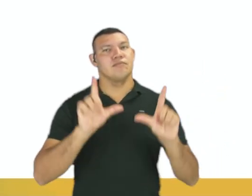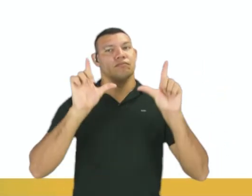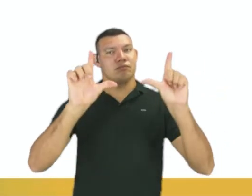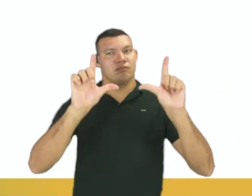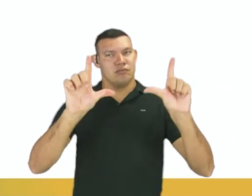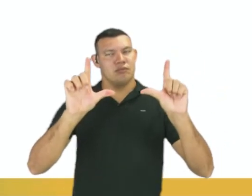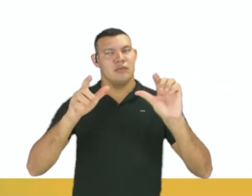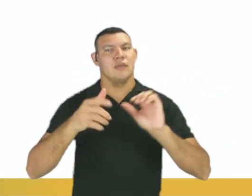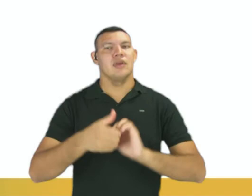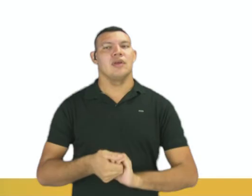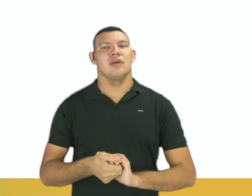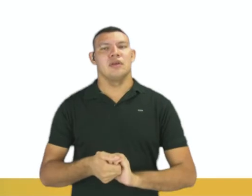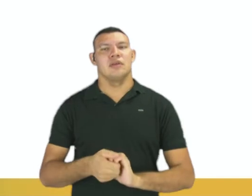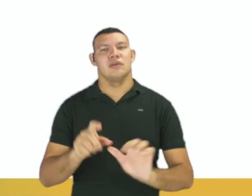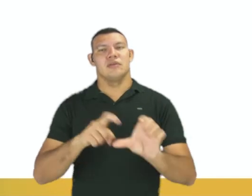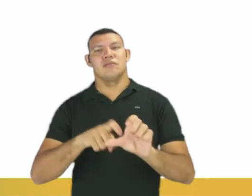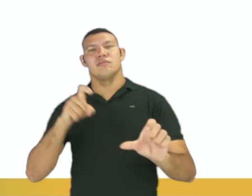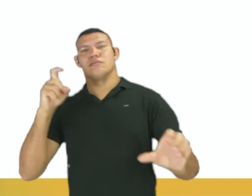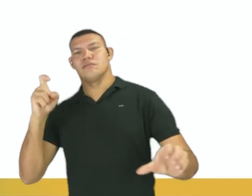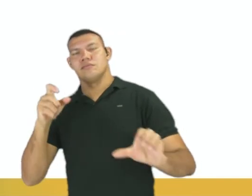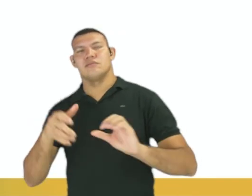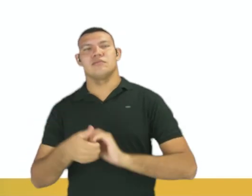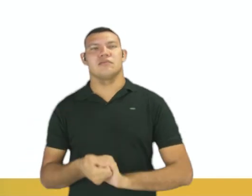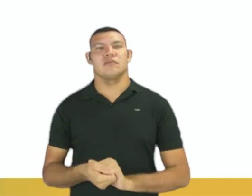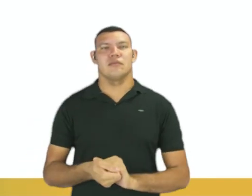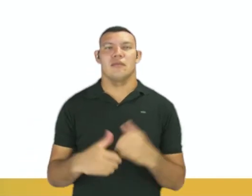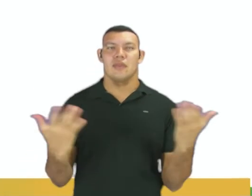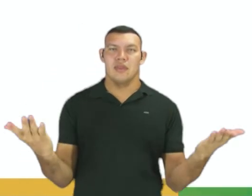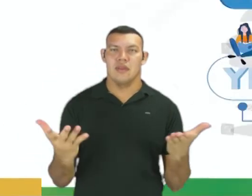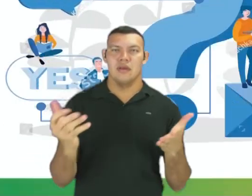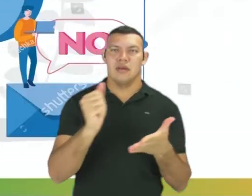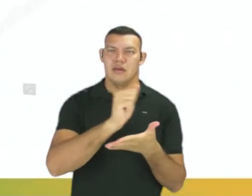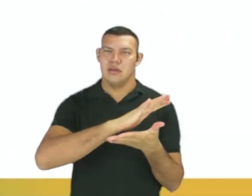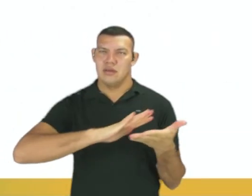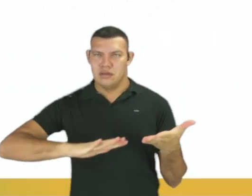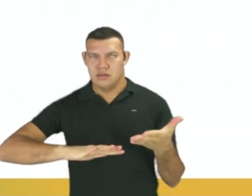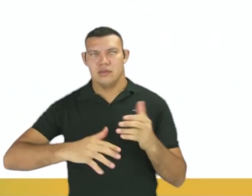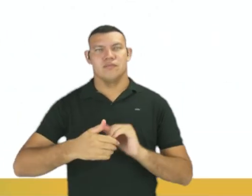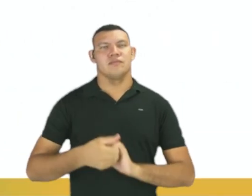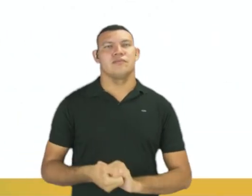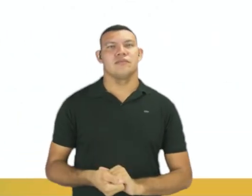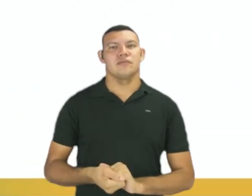temos um processo de independência vamos as atividades